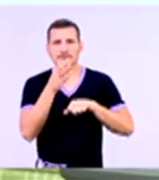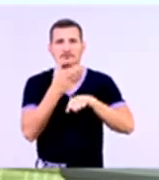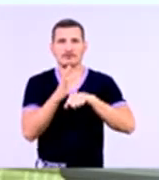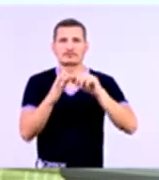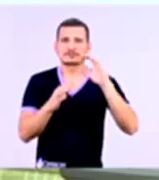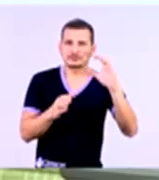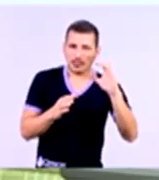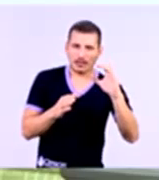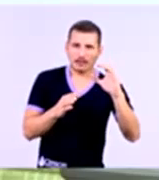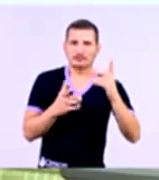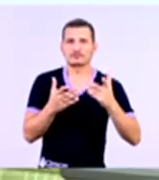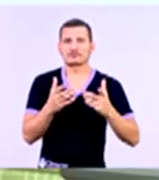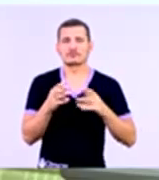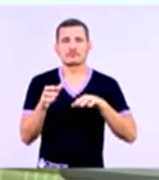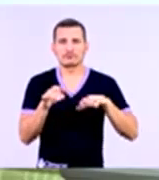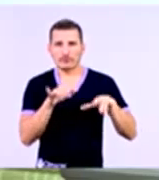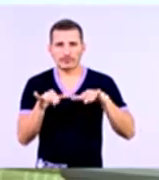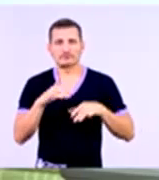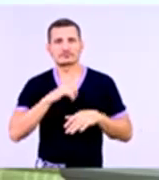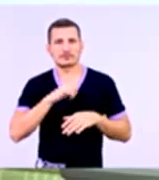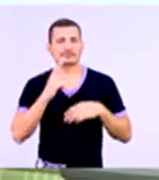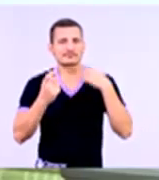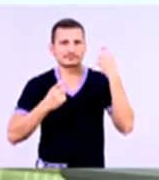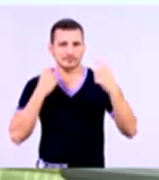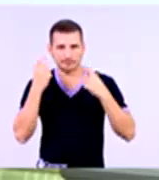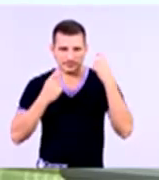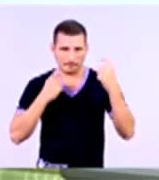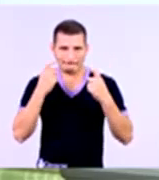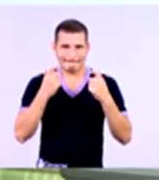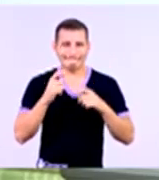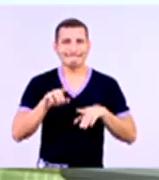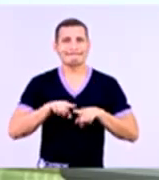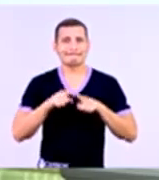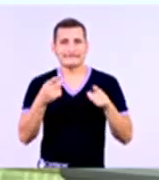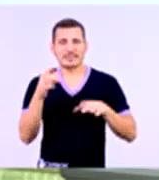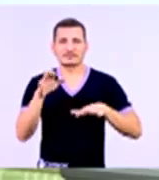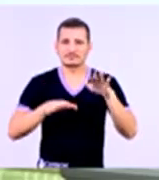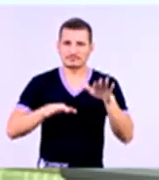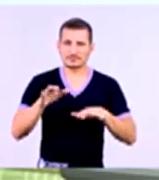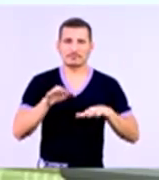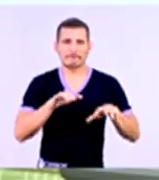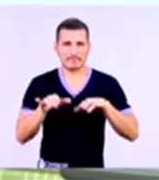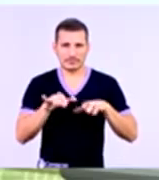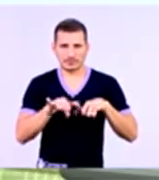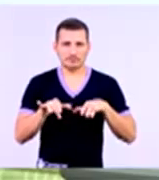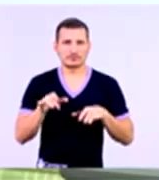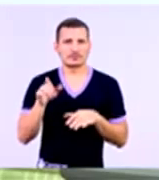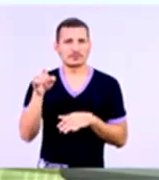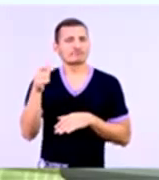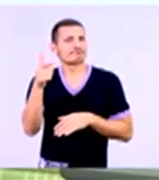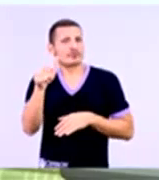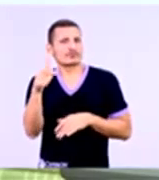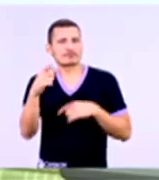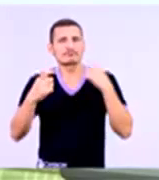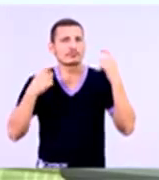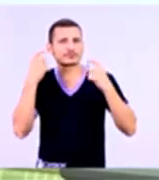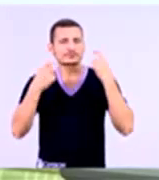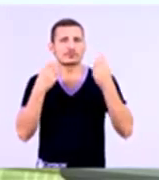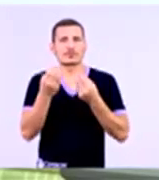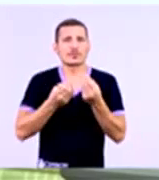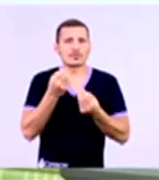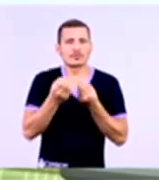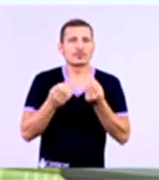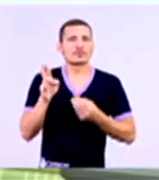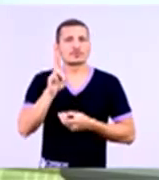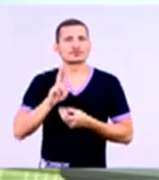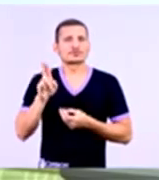executada. O programador tem essa preocupação. Mas às vezes o programador, ele não tem a preocupação de como o usuário